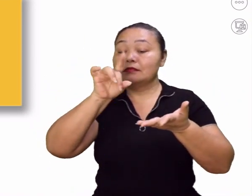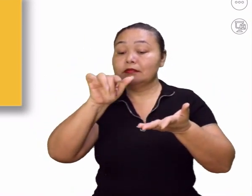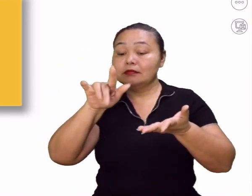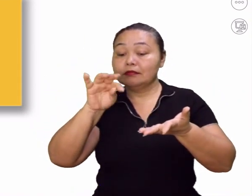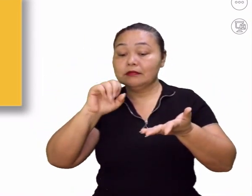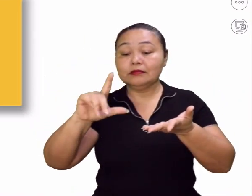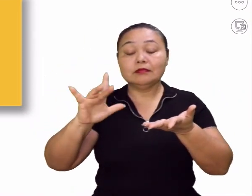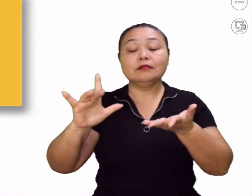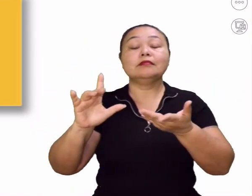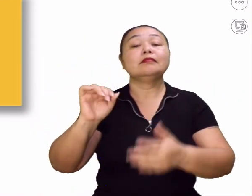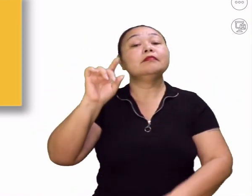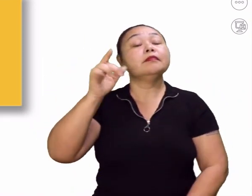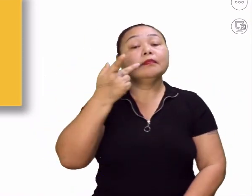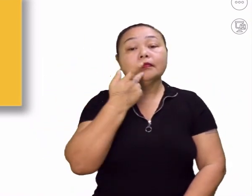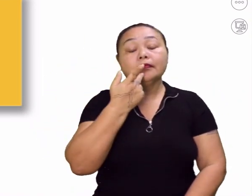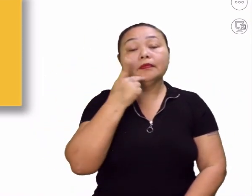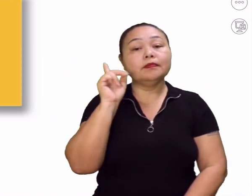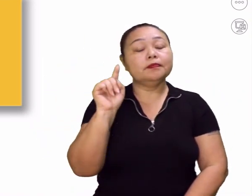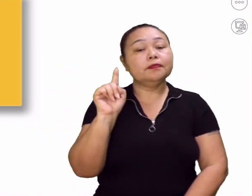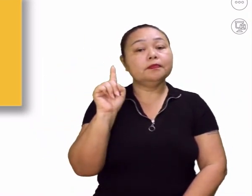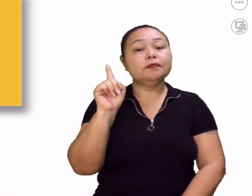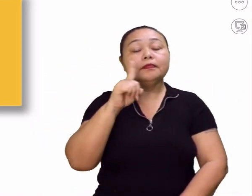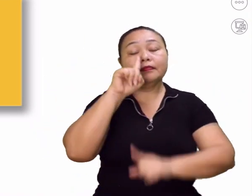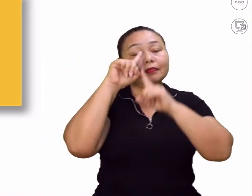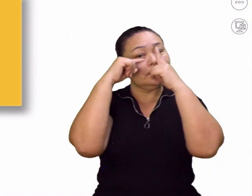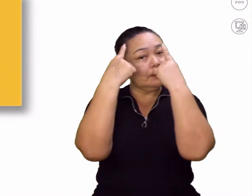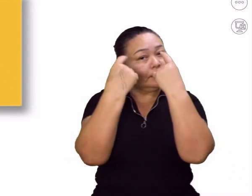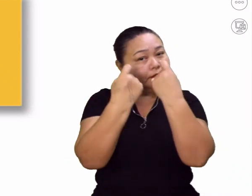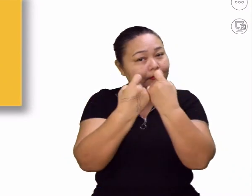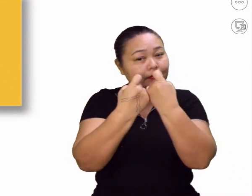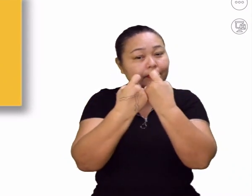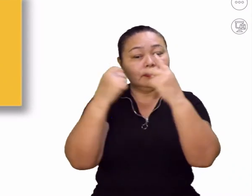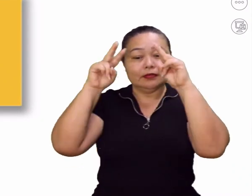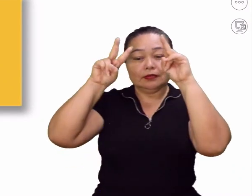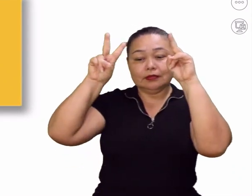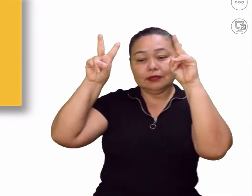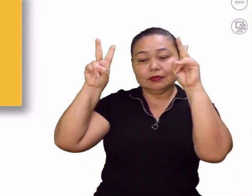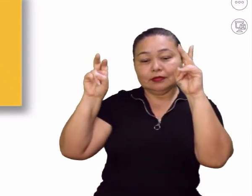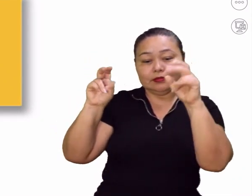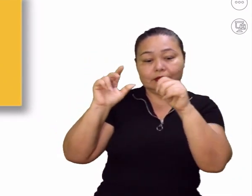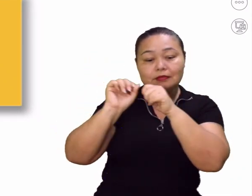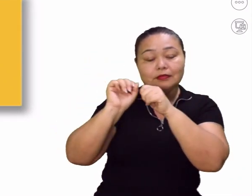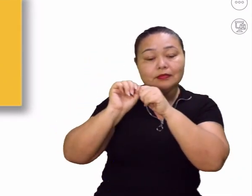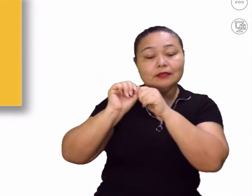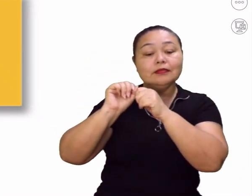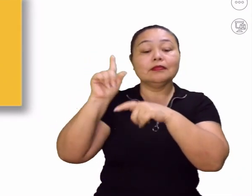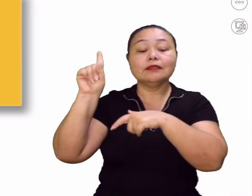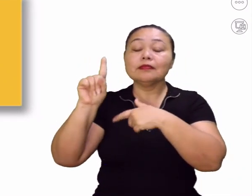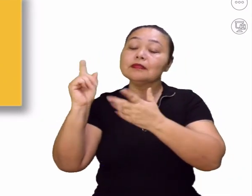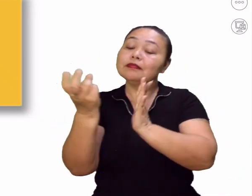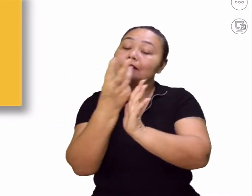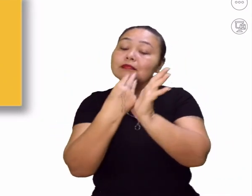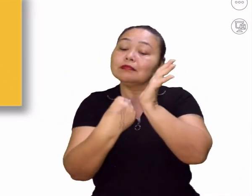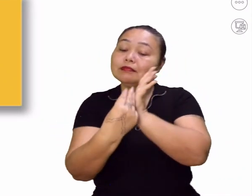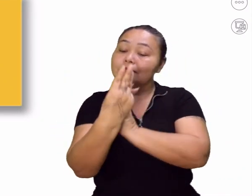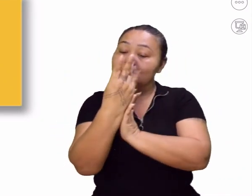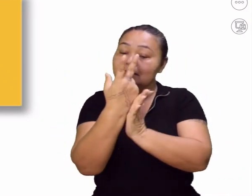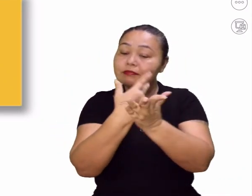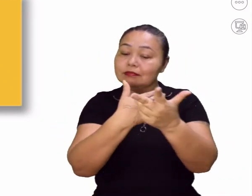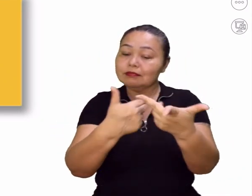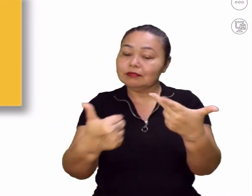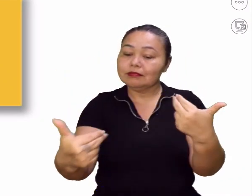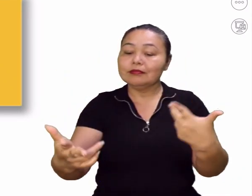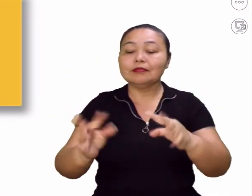Exatamente. Que a gente fala, né? O interessante é que esse tema aqui, olha só, cartografia e tecnologia. Mas antes da